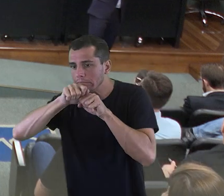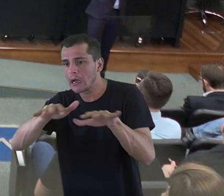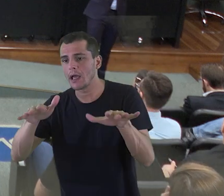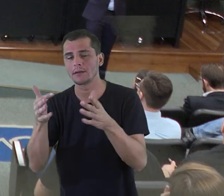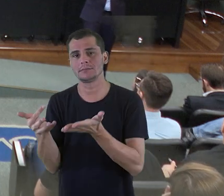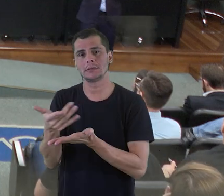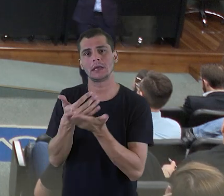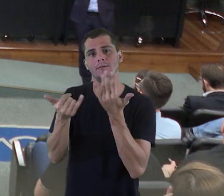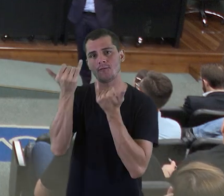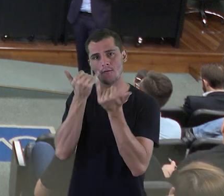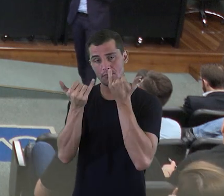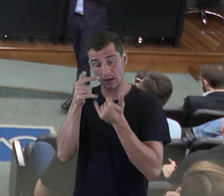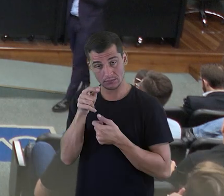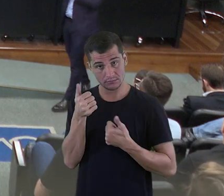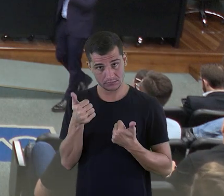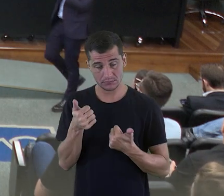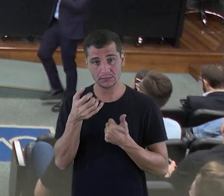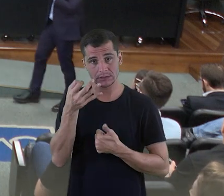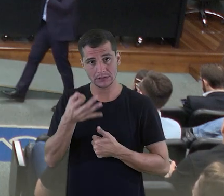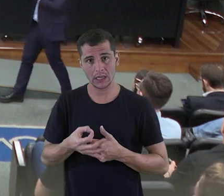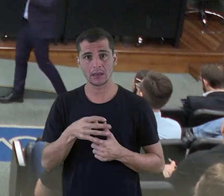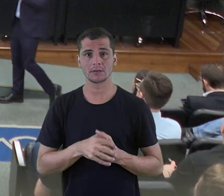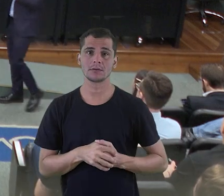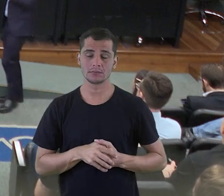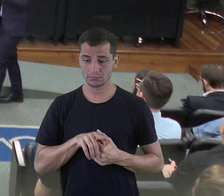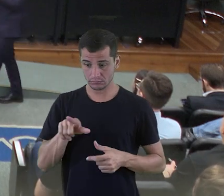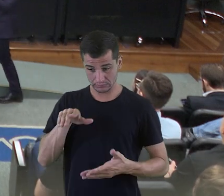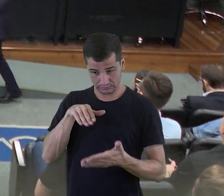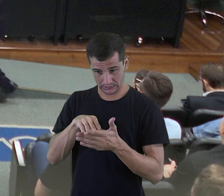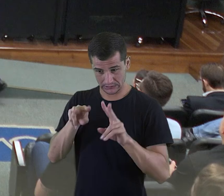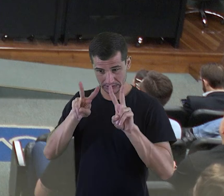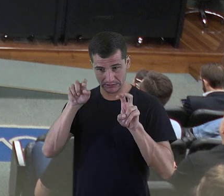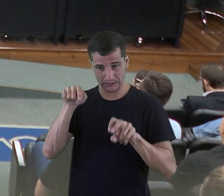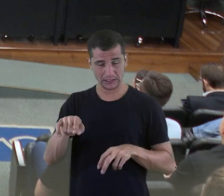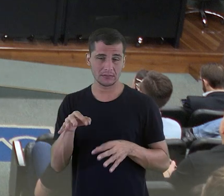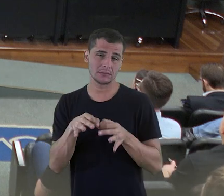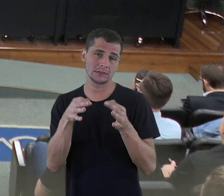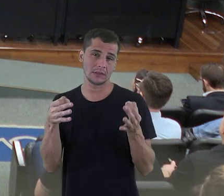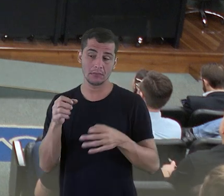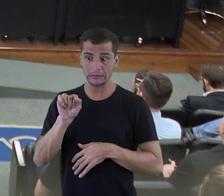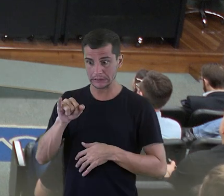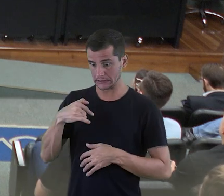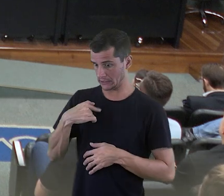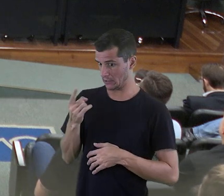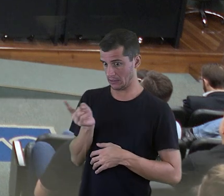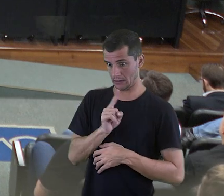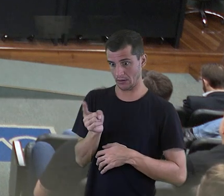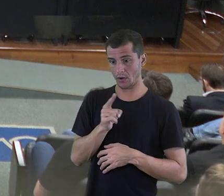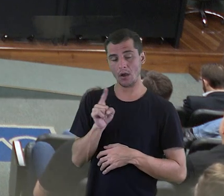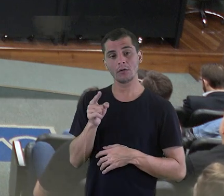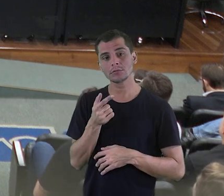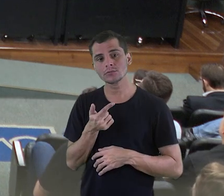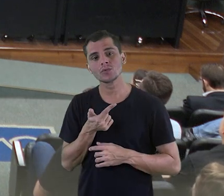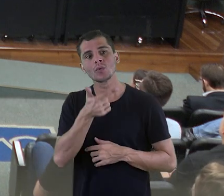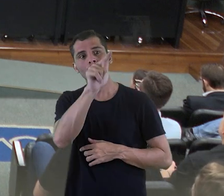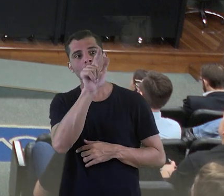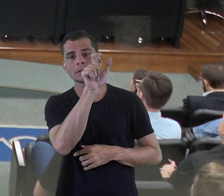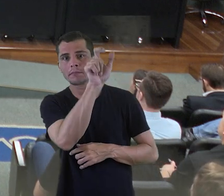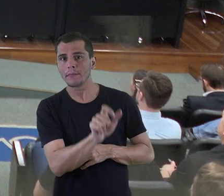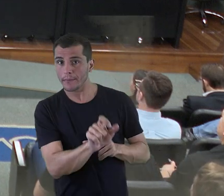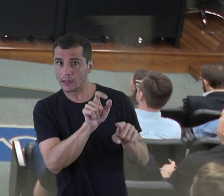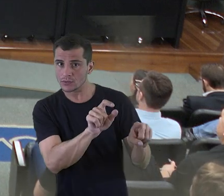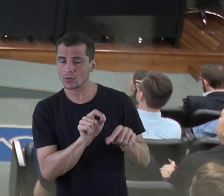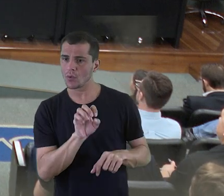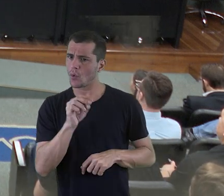que fiz foi um terceiro ou o próprio titular e se eu não tratei o dado não passou pela assembleia é fácil